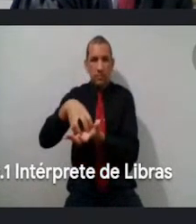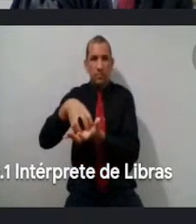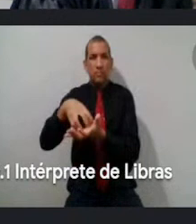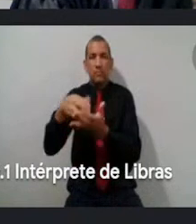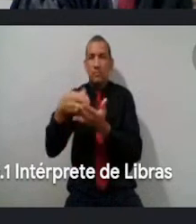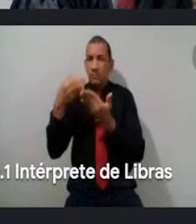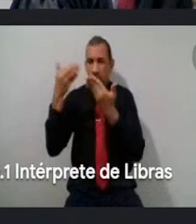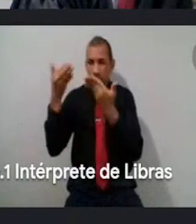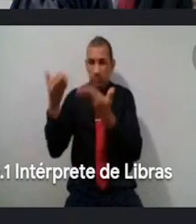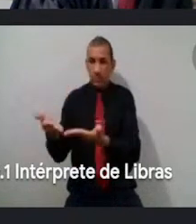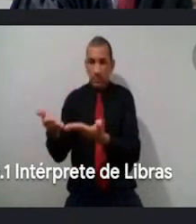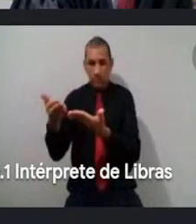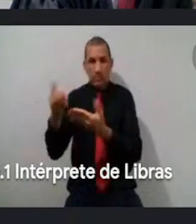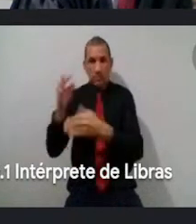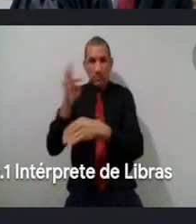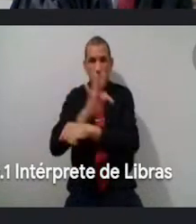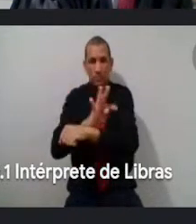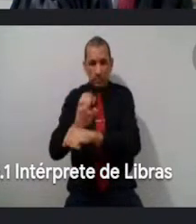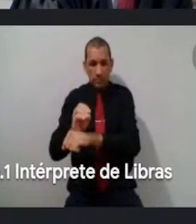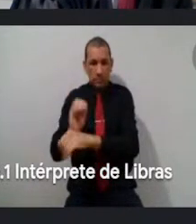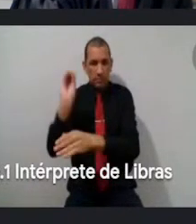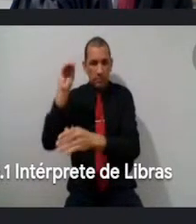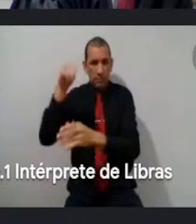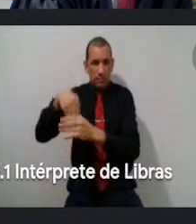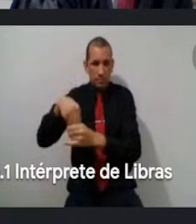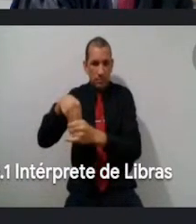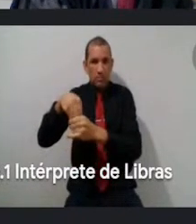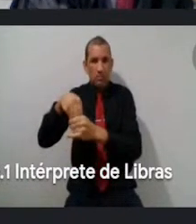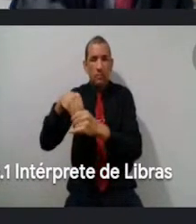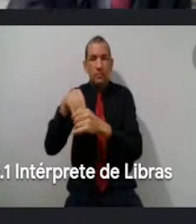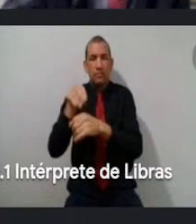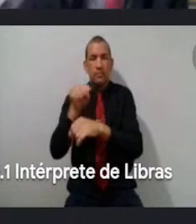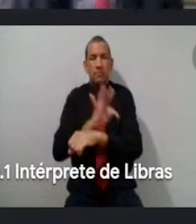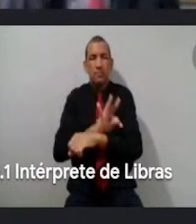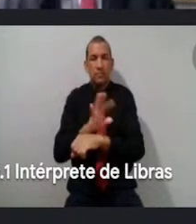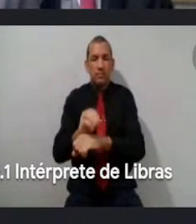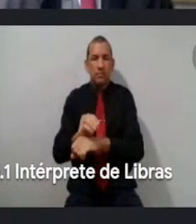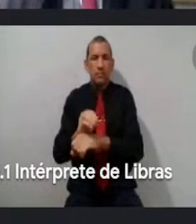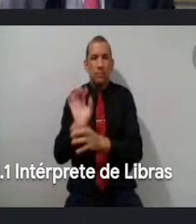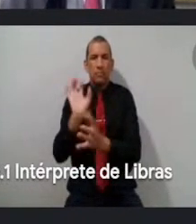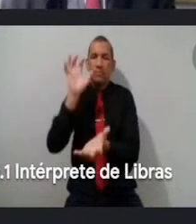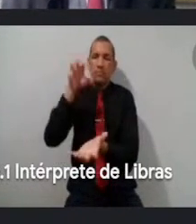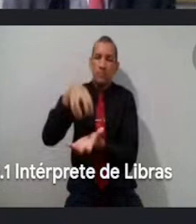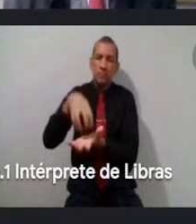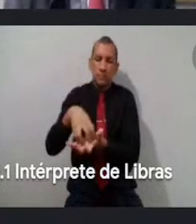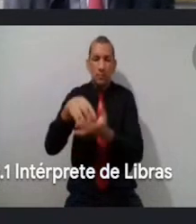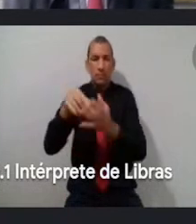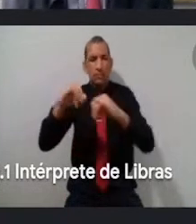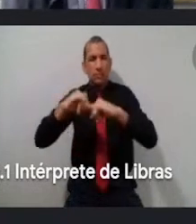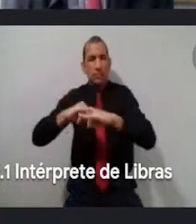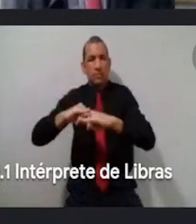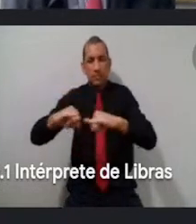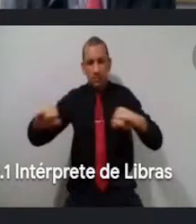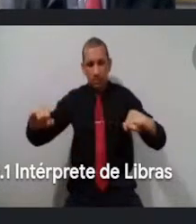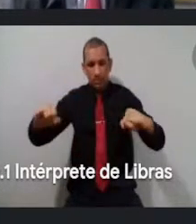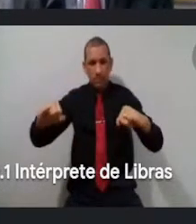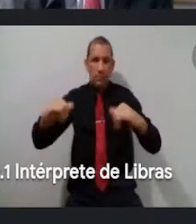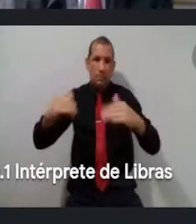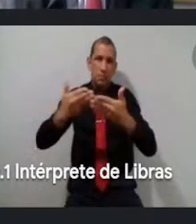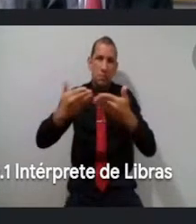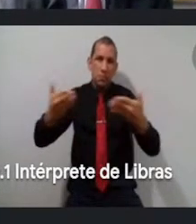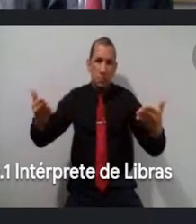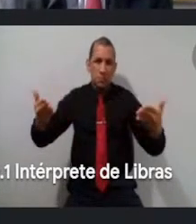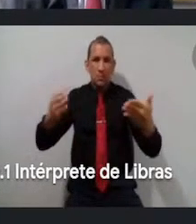virtual olha em todo o estado do Tocantins é essa Central ela avisa atender